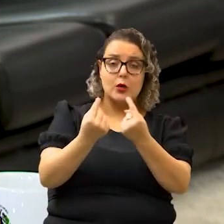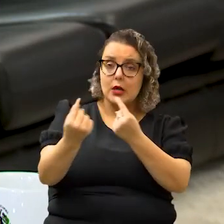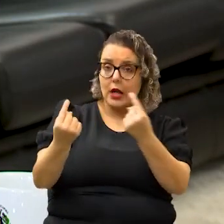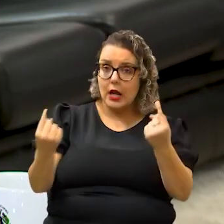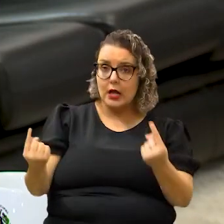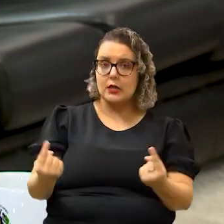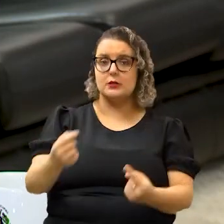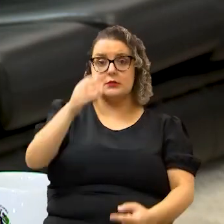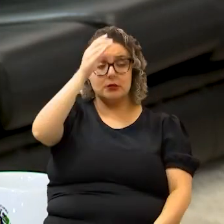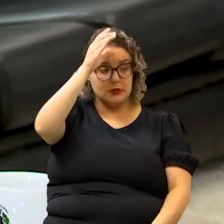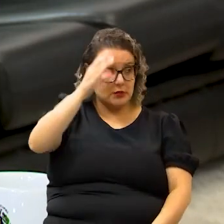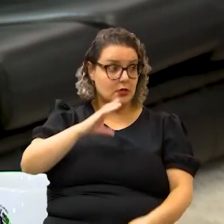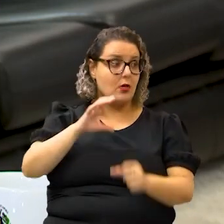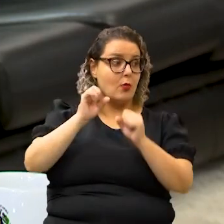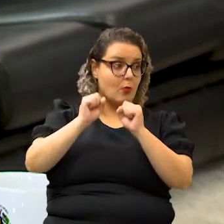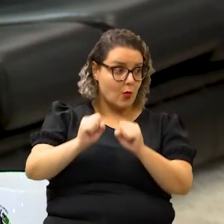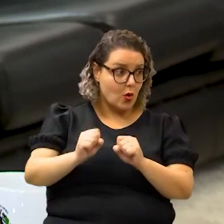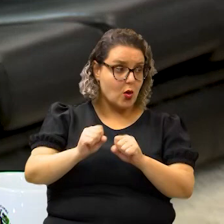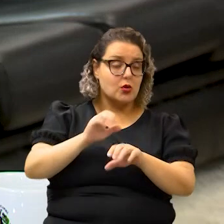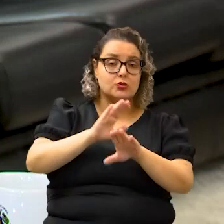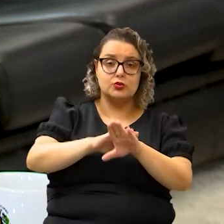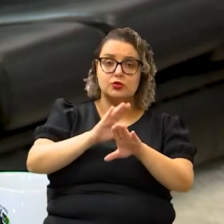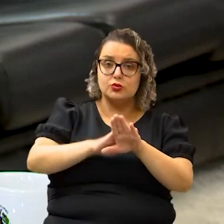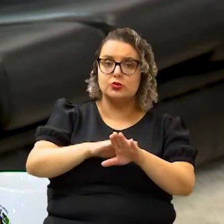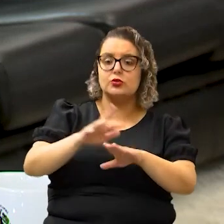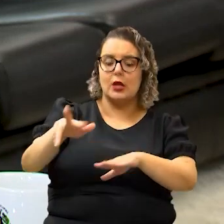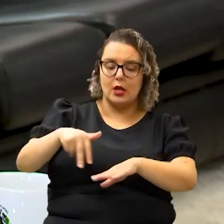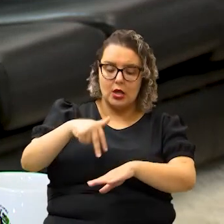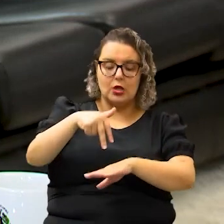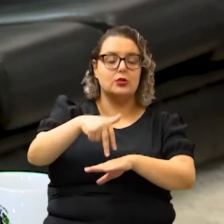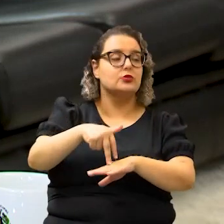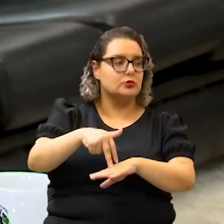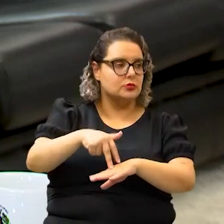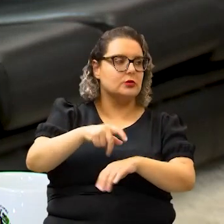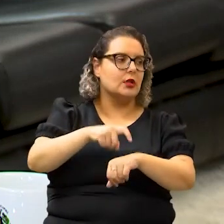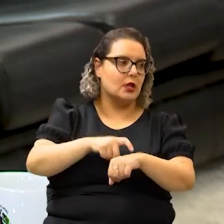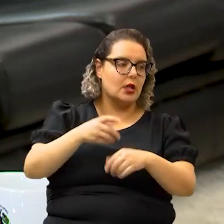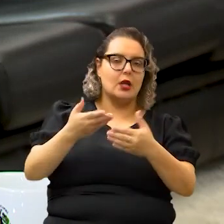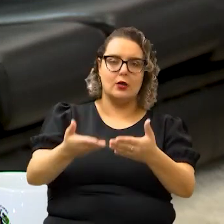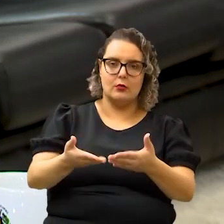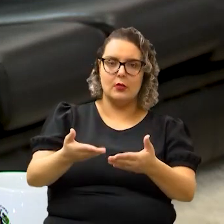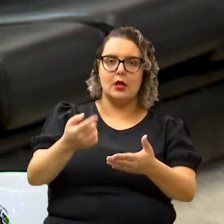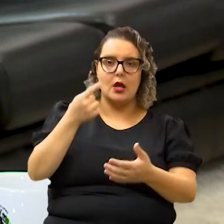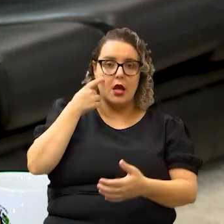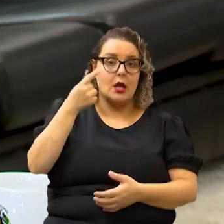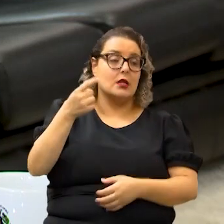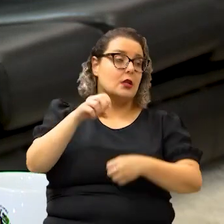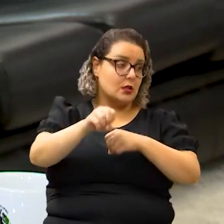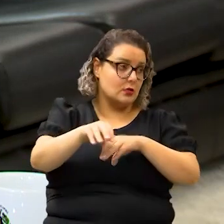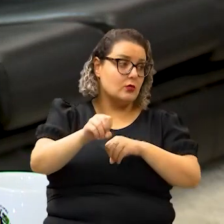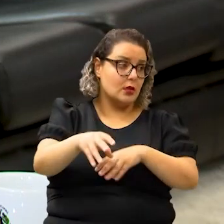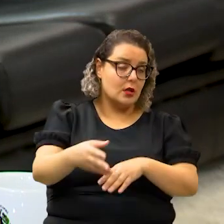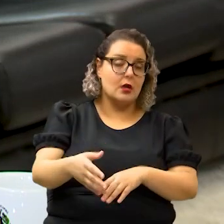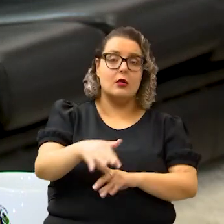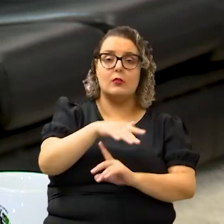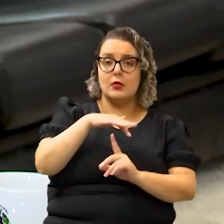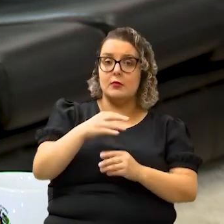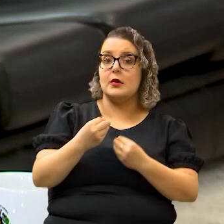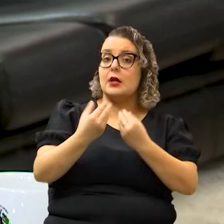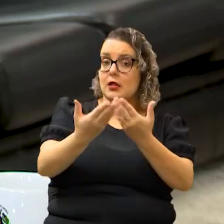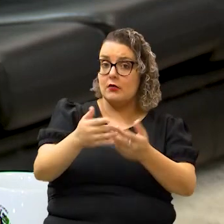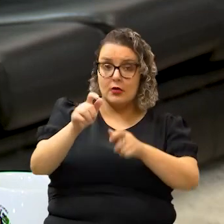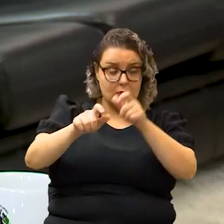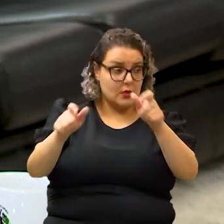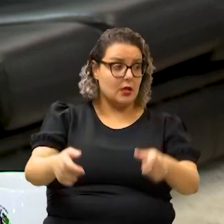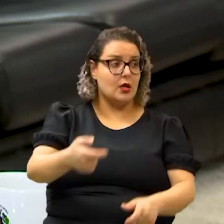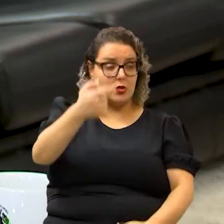cada indivíduo, cada cidadão pode agir e atuar nesse momento. A ideia da educação ambiental é